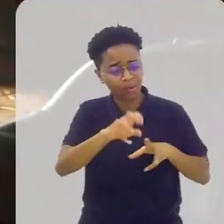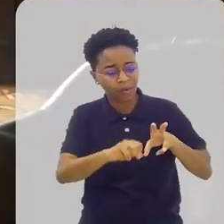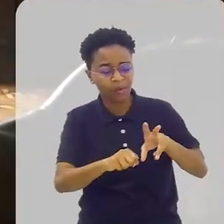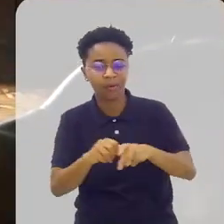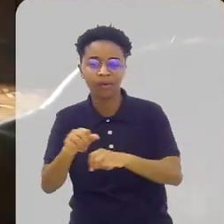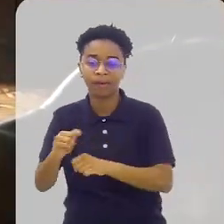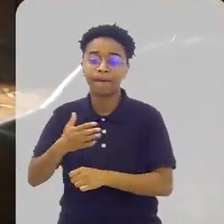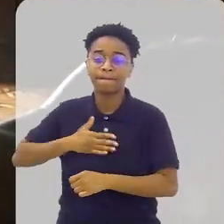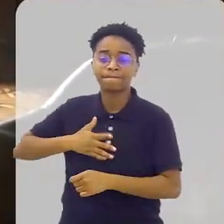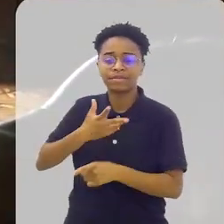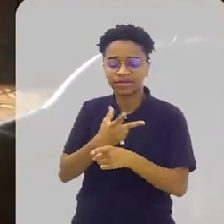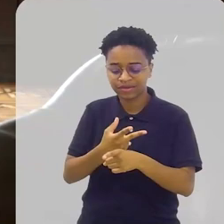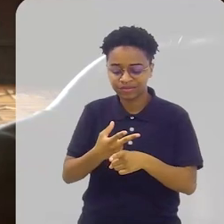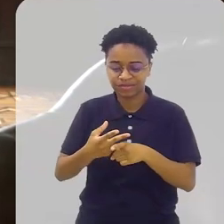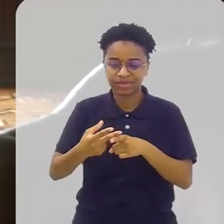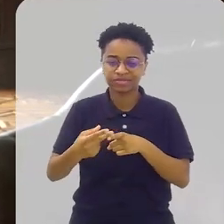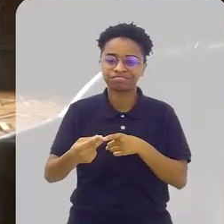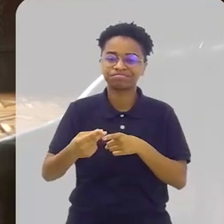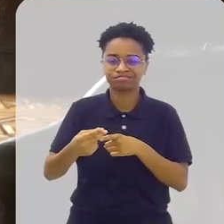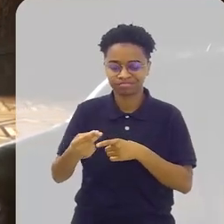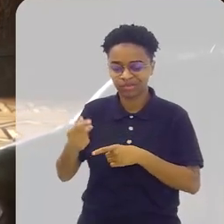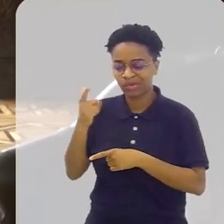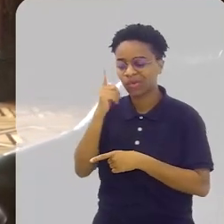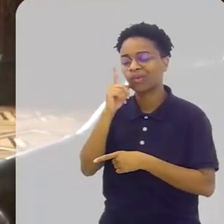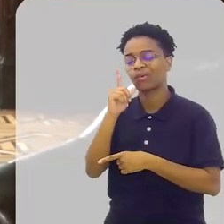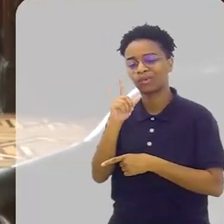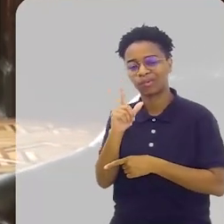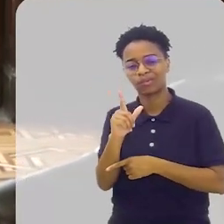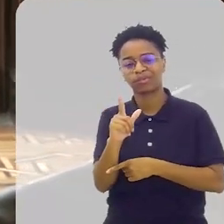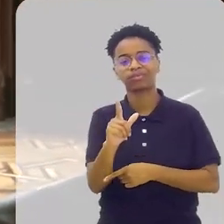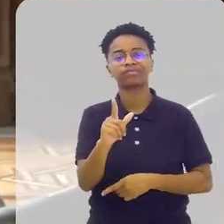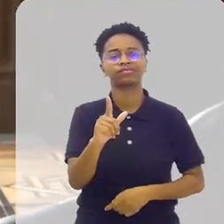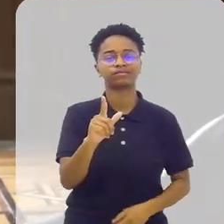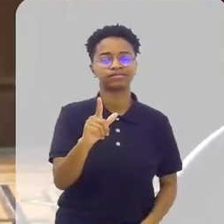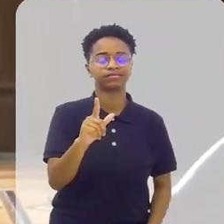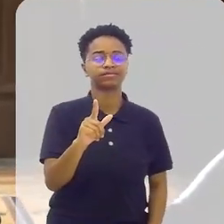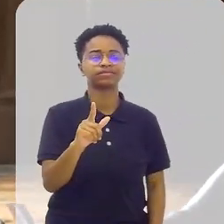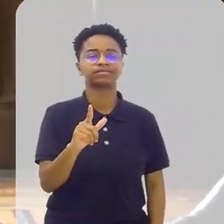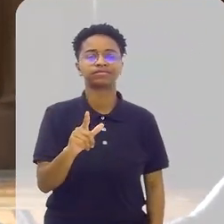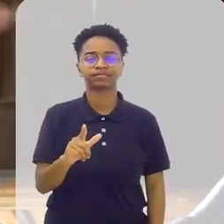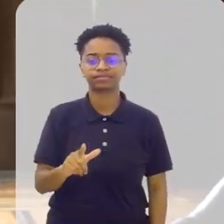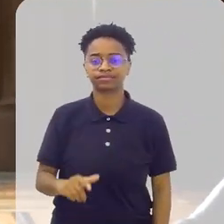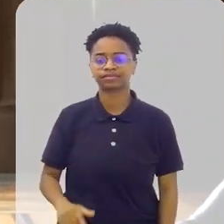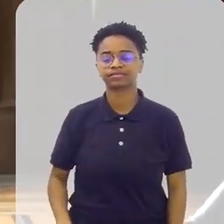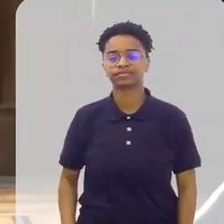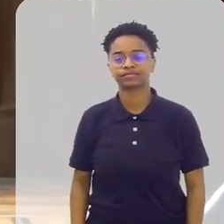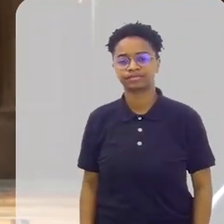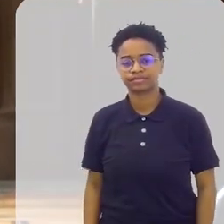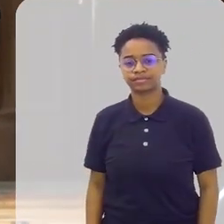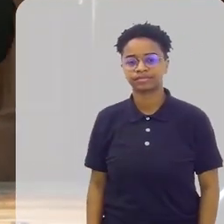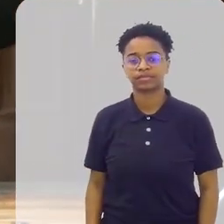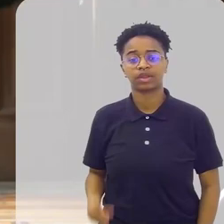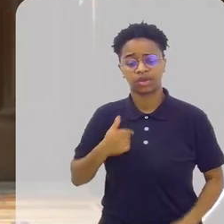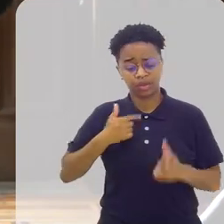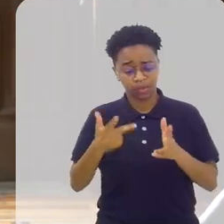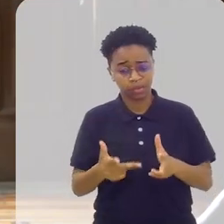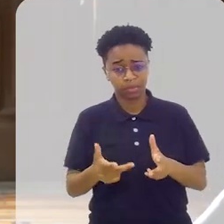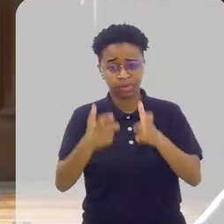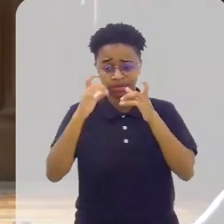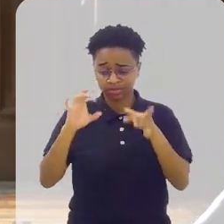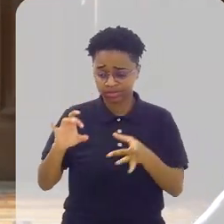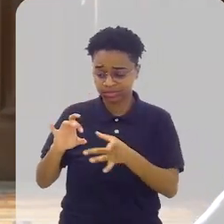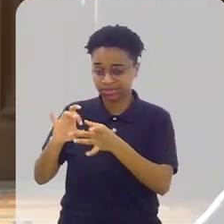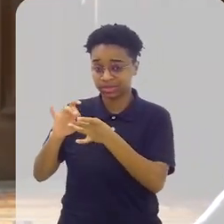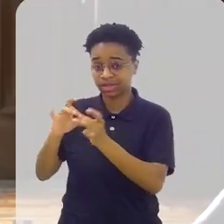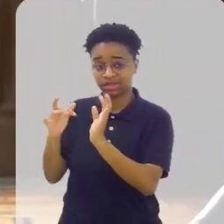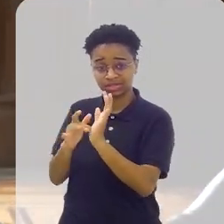agora eu sei que minha vitória chegou Pois é eu